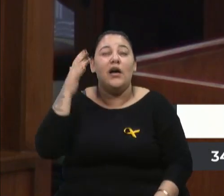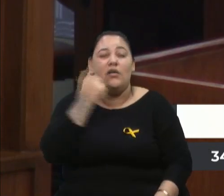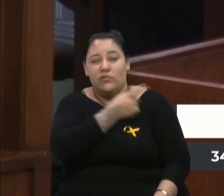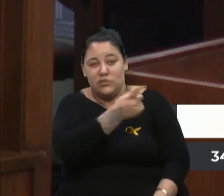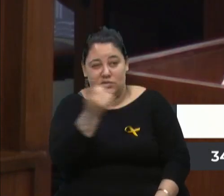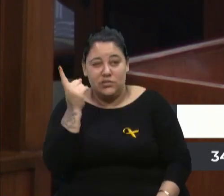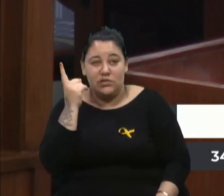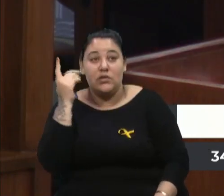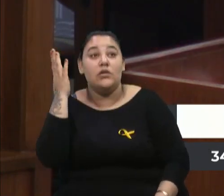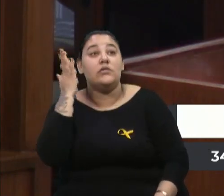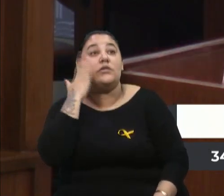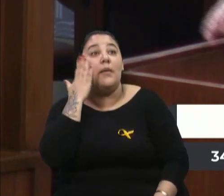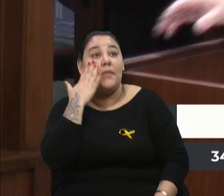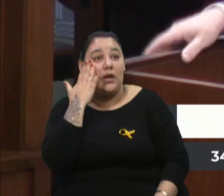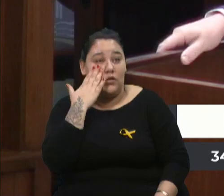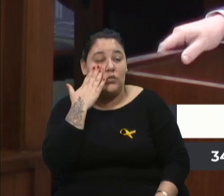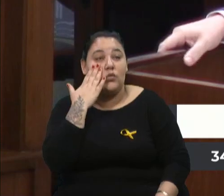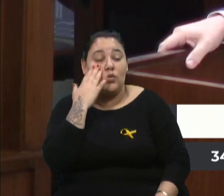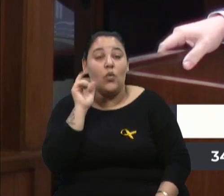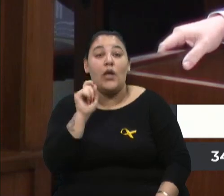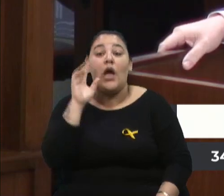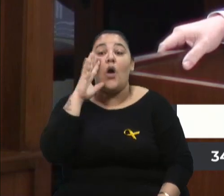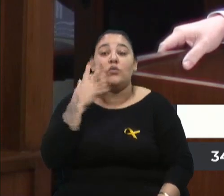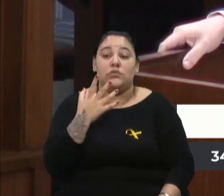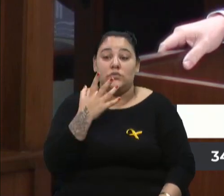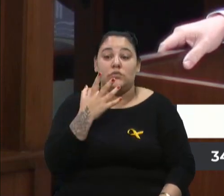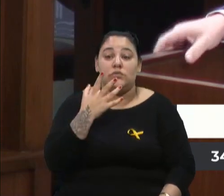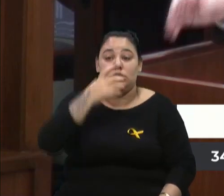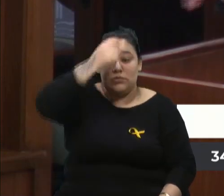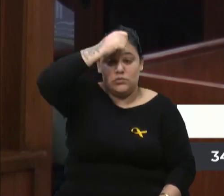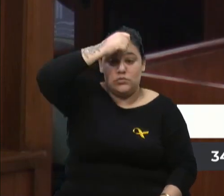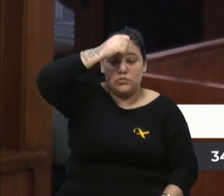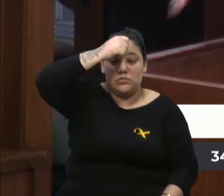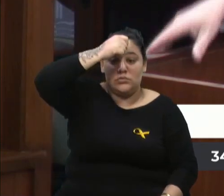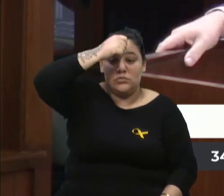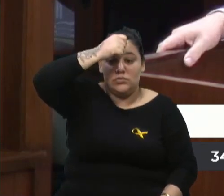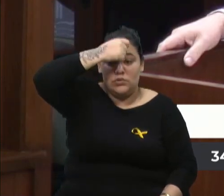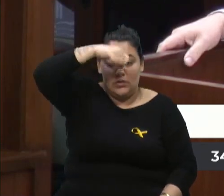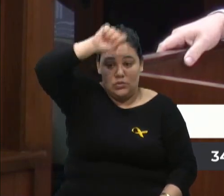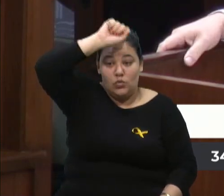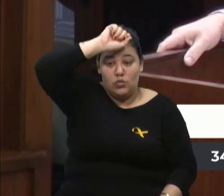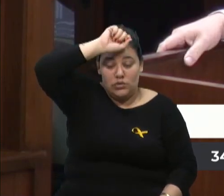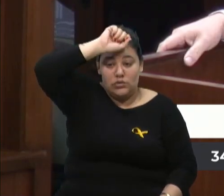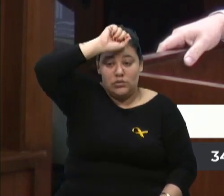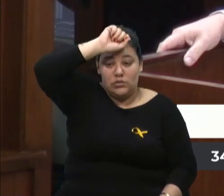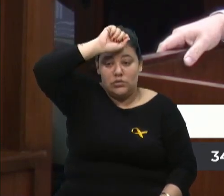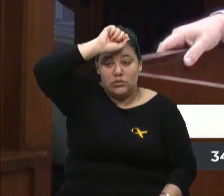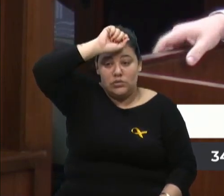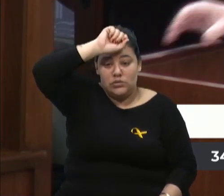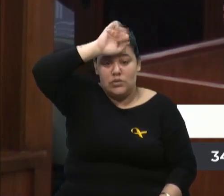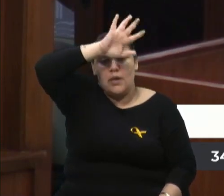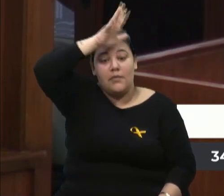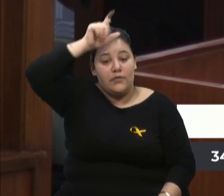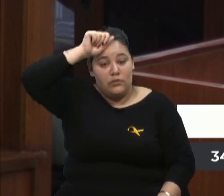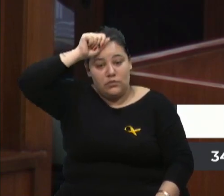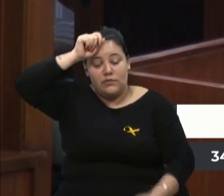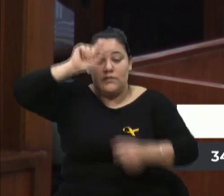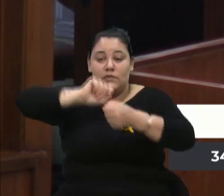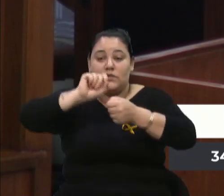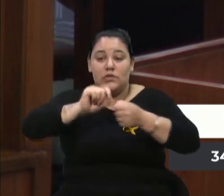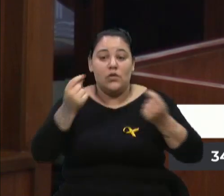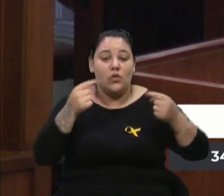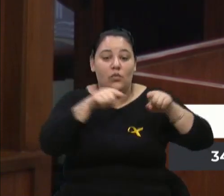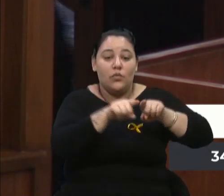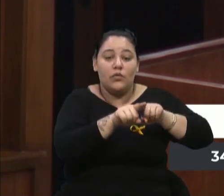do convênio que está sendo celebrado entre a UX e o Castramóvel, entre a UX e a prefeitura, e vir